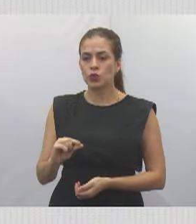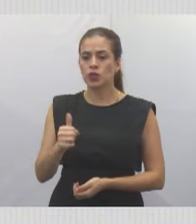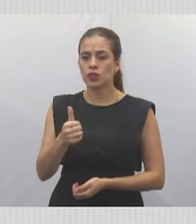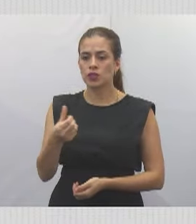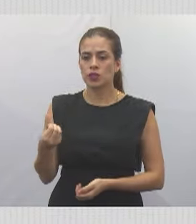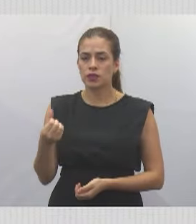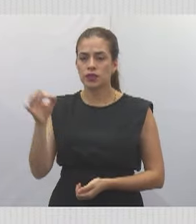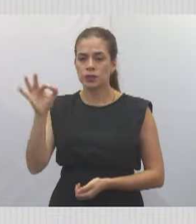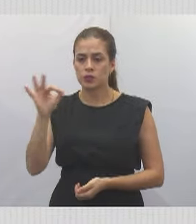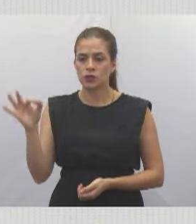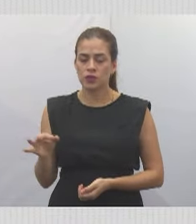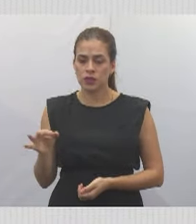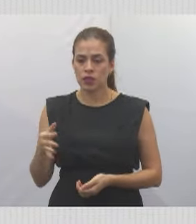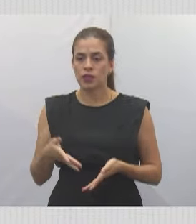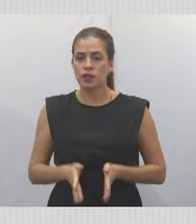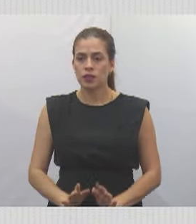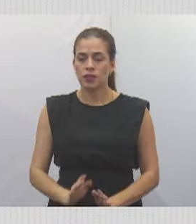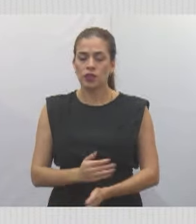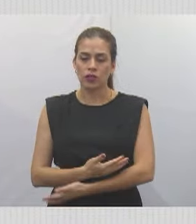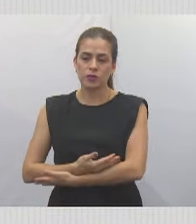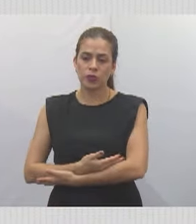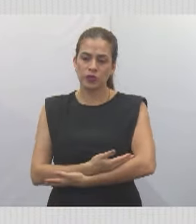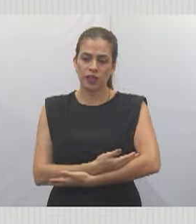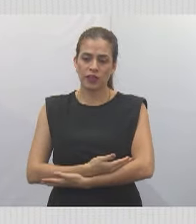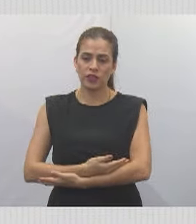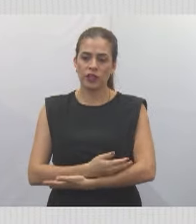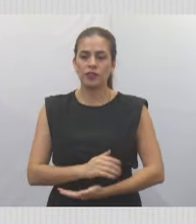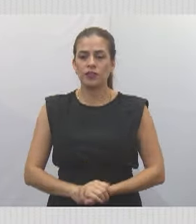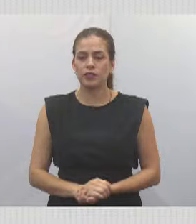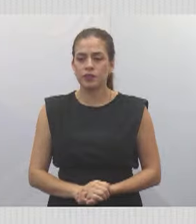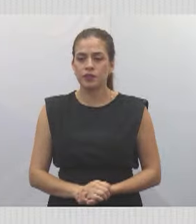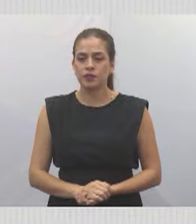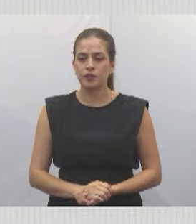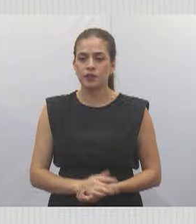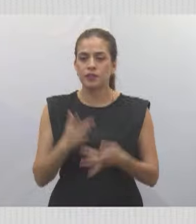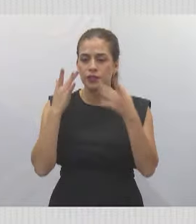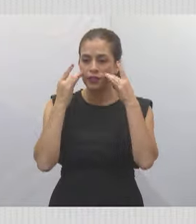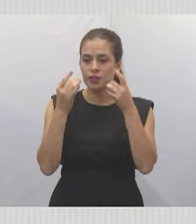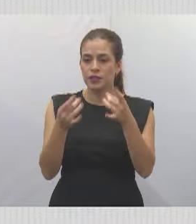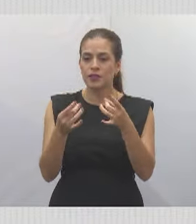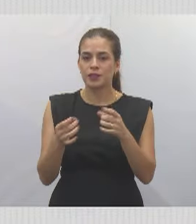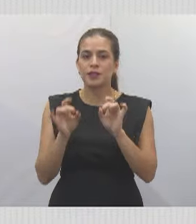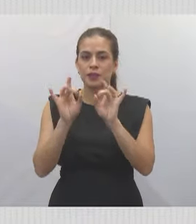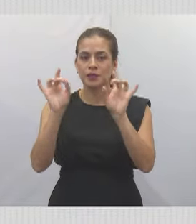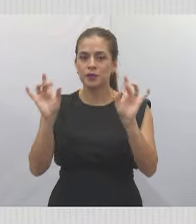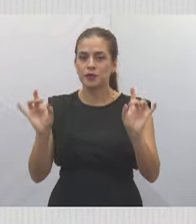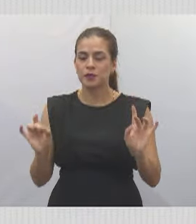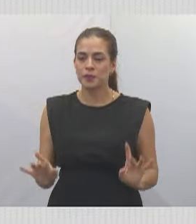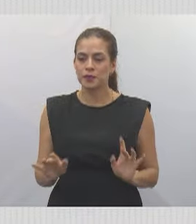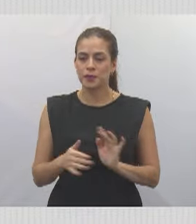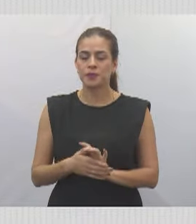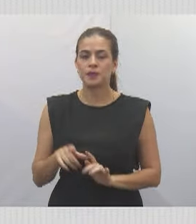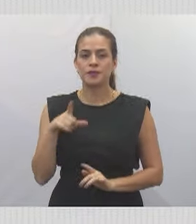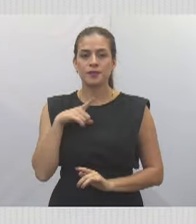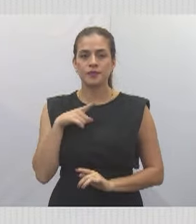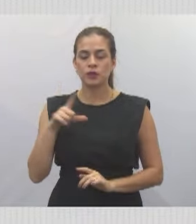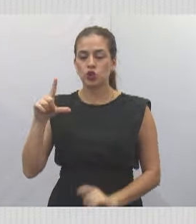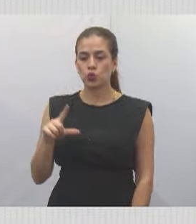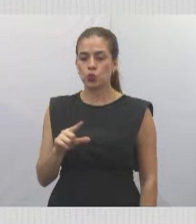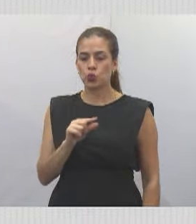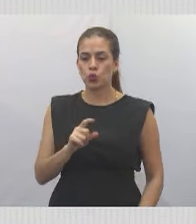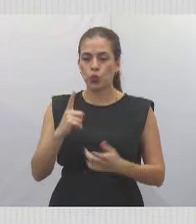o nascimento de crianças. Na atenção especializada, a gente tem aí uma pequena redução